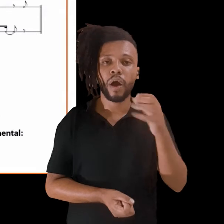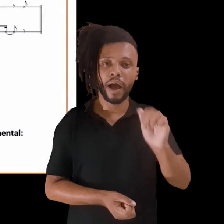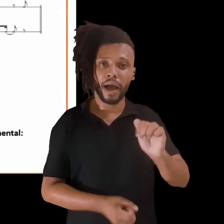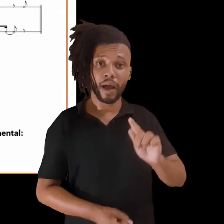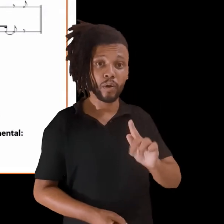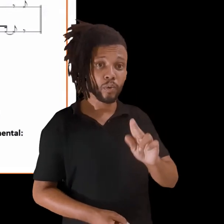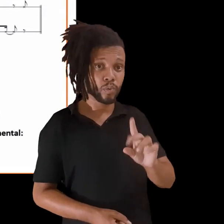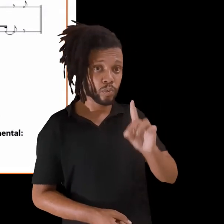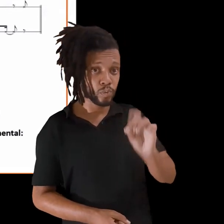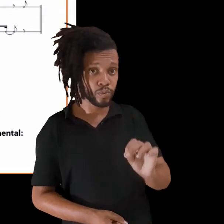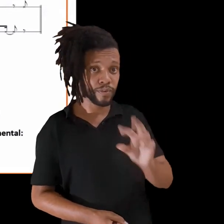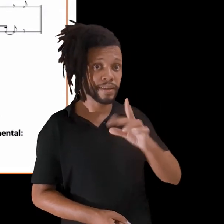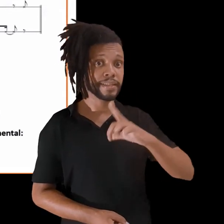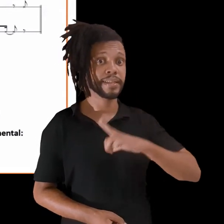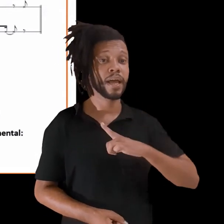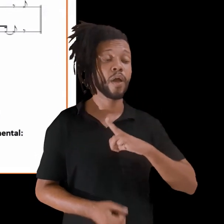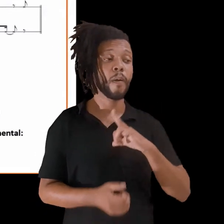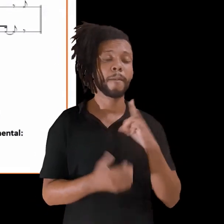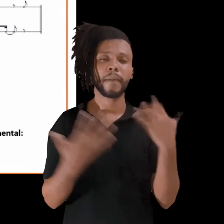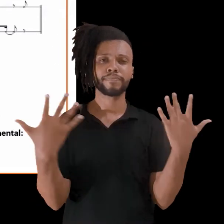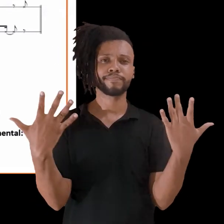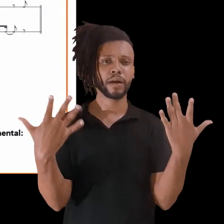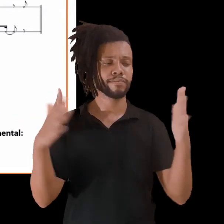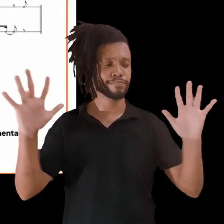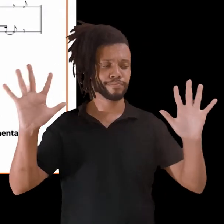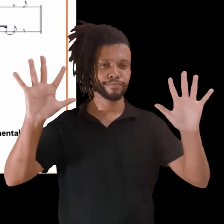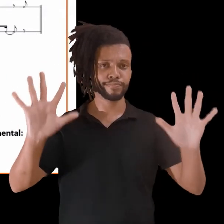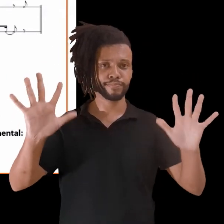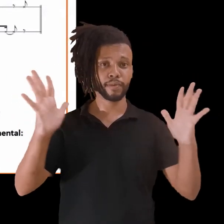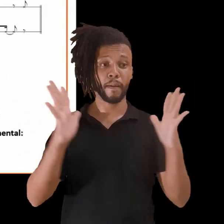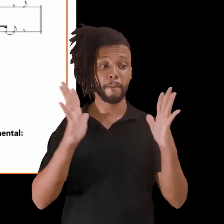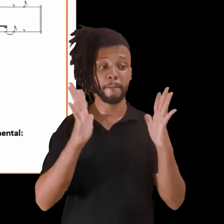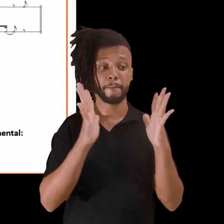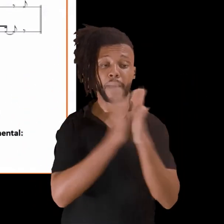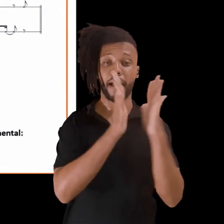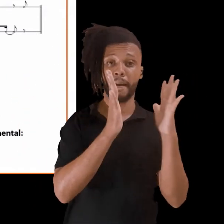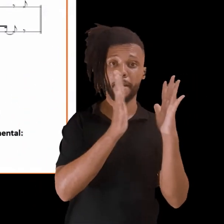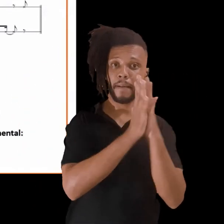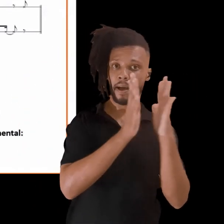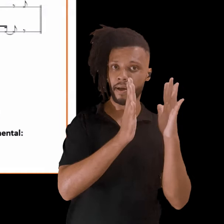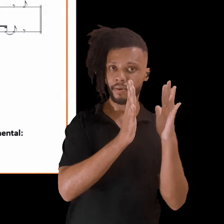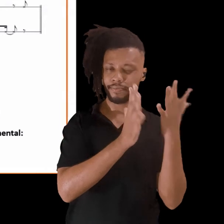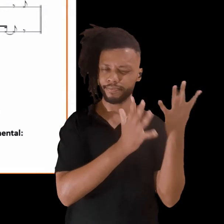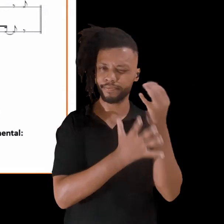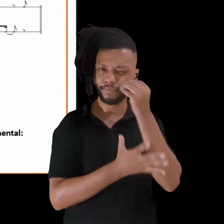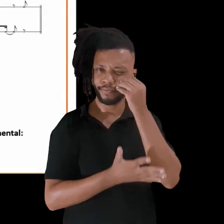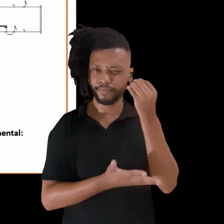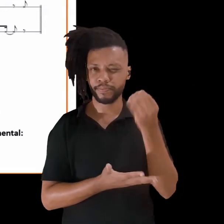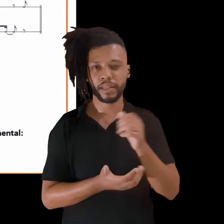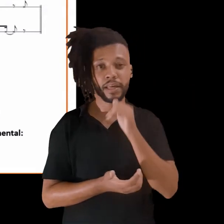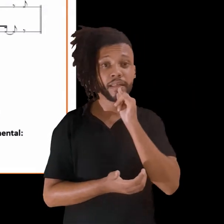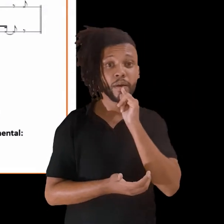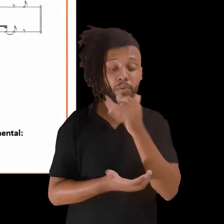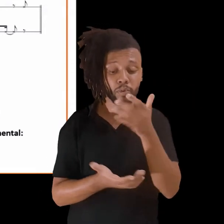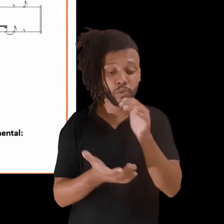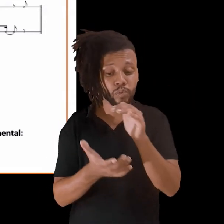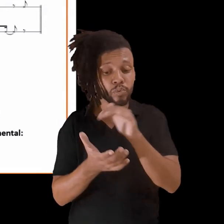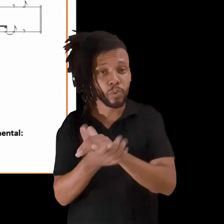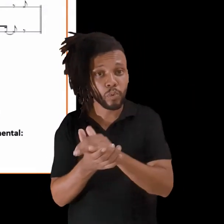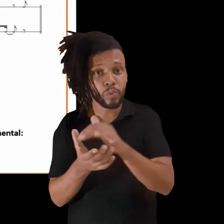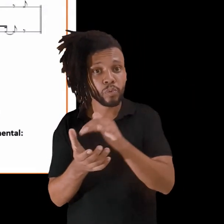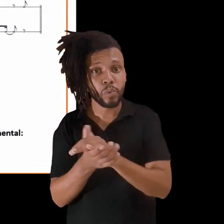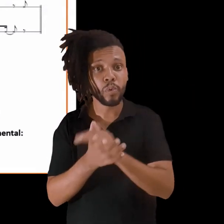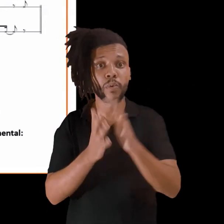vamos fazer com uma palma estrela, que é a palma com a mão bem aberta. Então, nós fizemos tum,